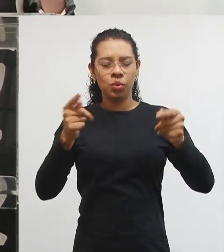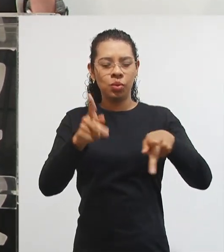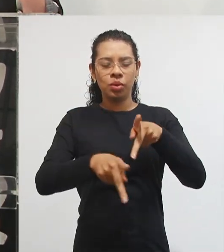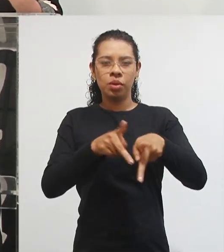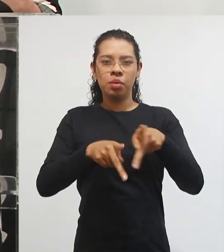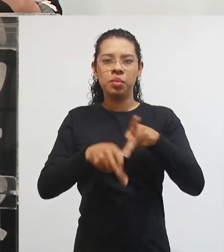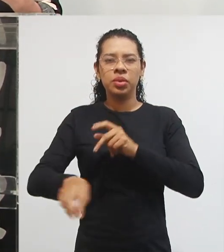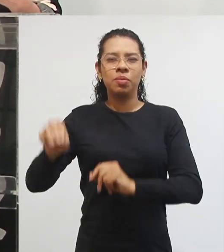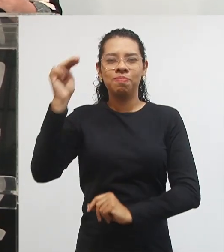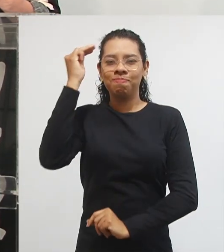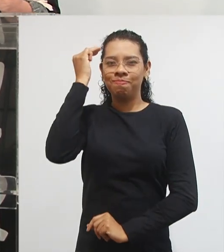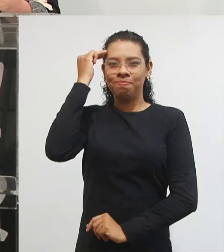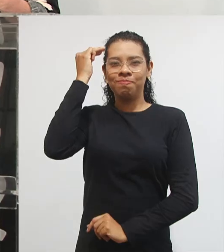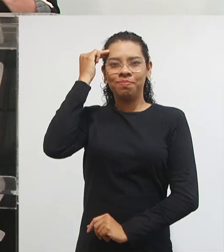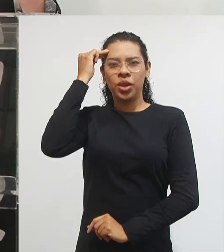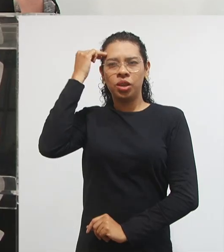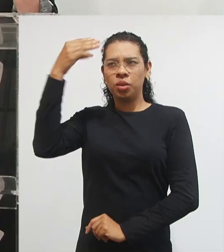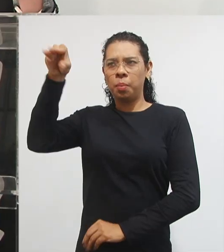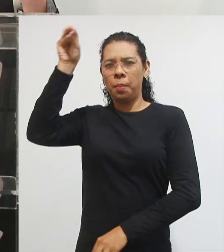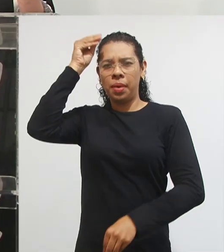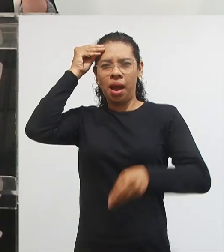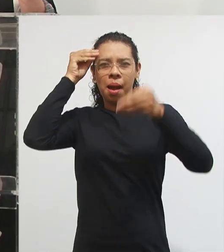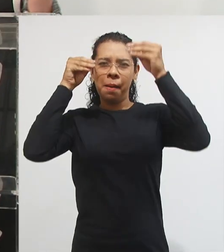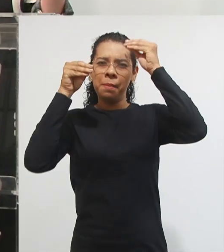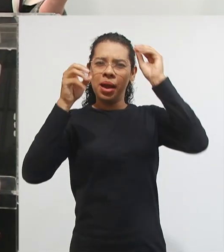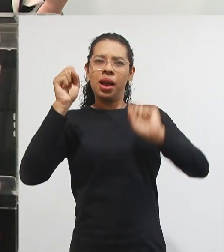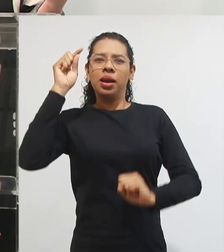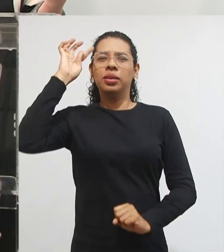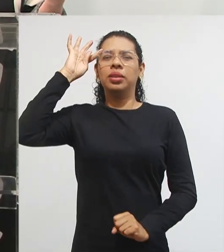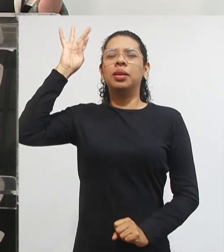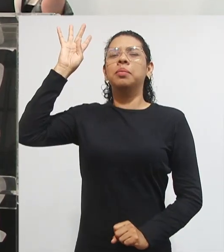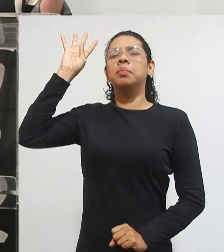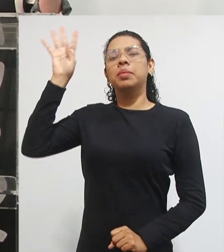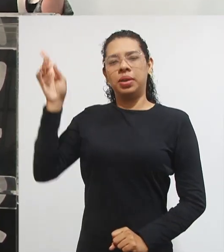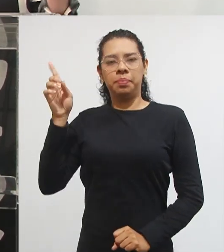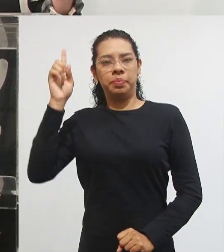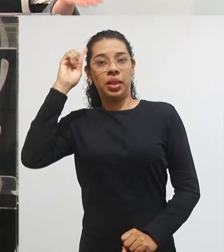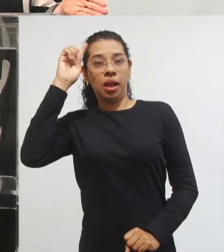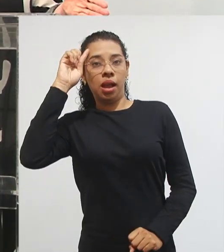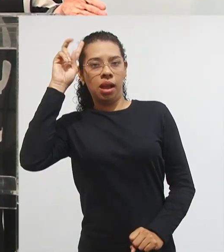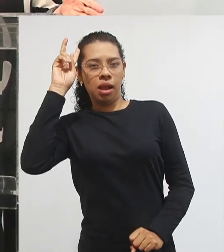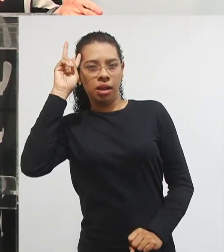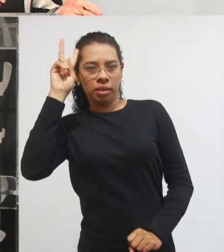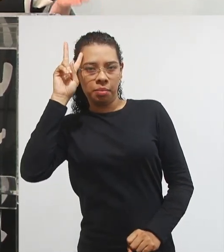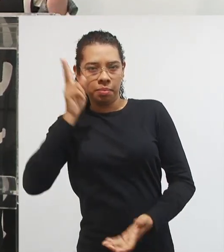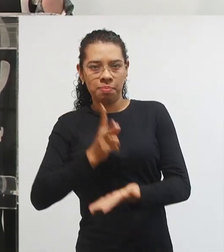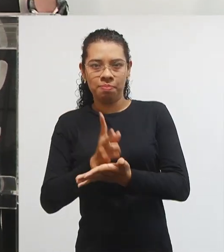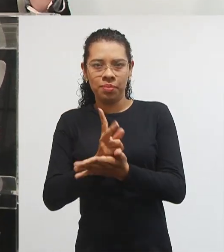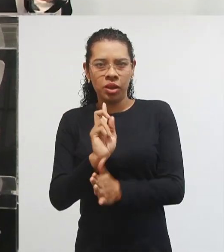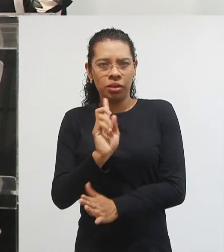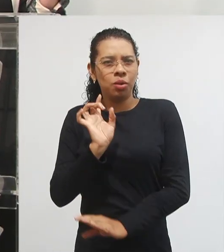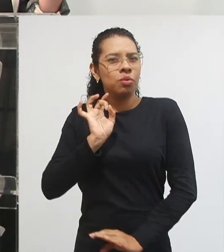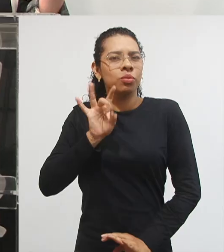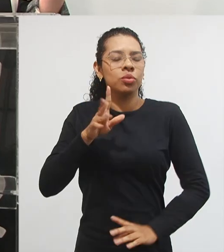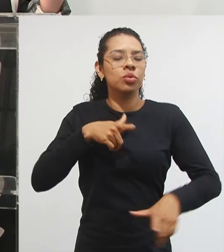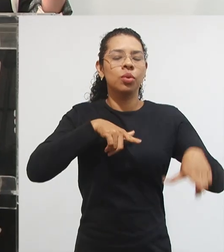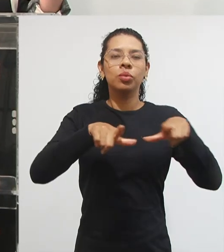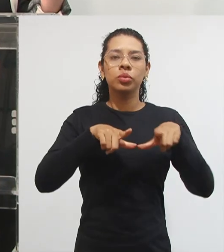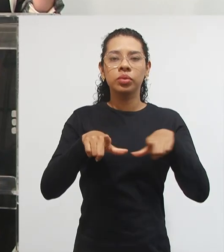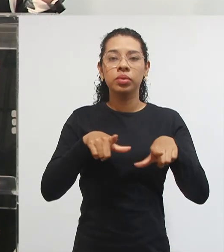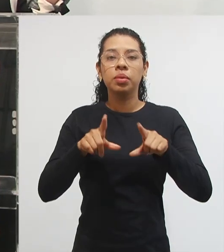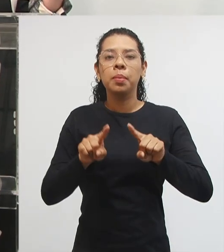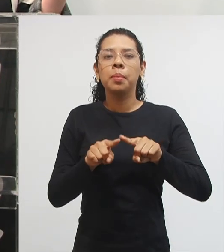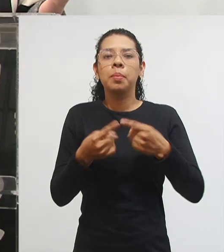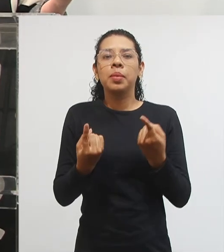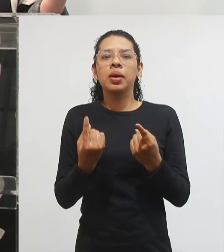né? Trazer essa visão da instituição, né? Não só dos serviços que ela presta, mas do que ela é, né?